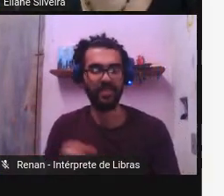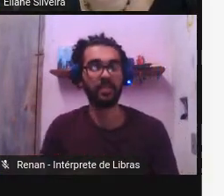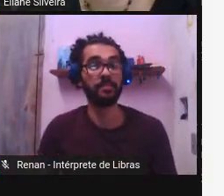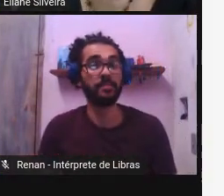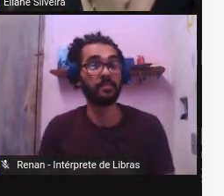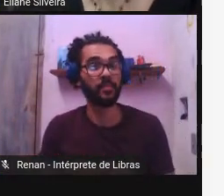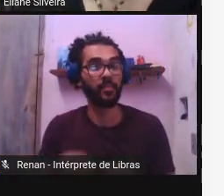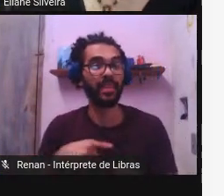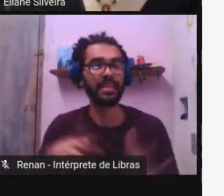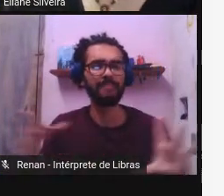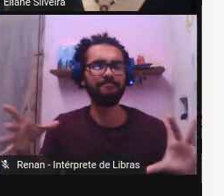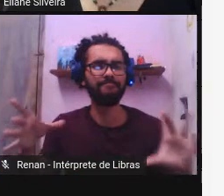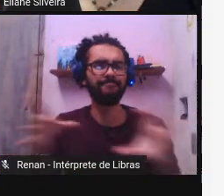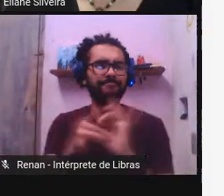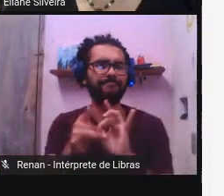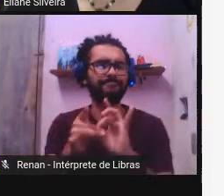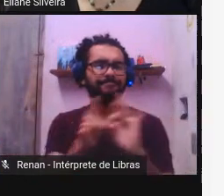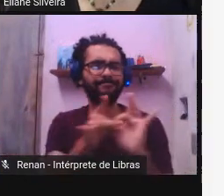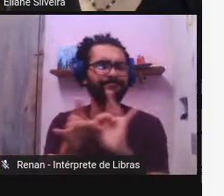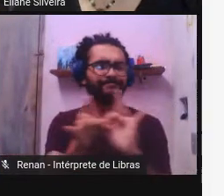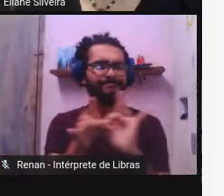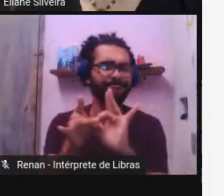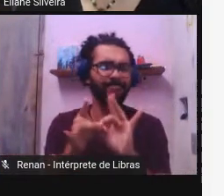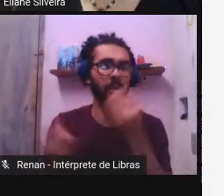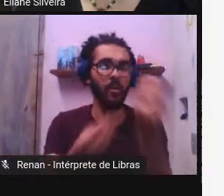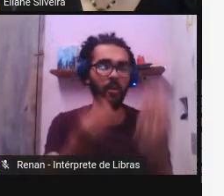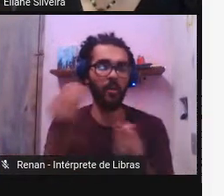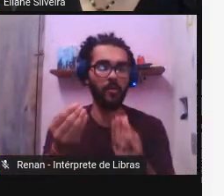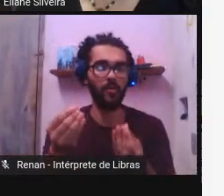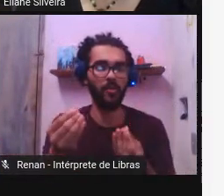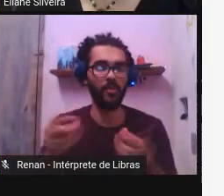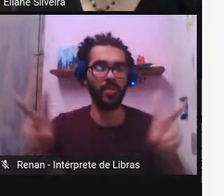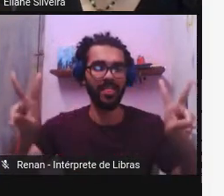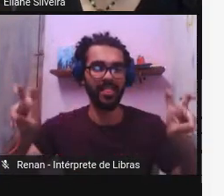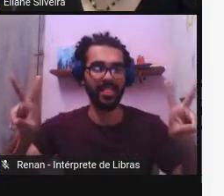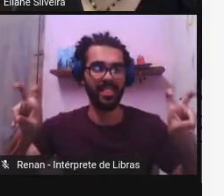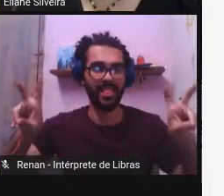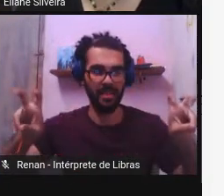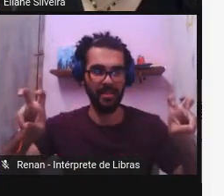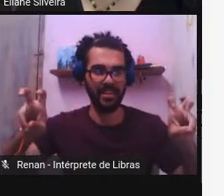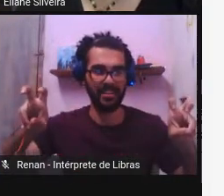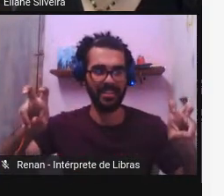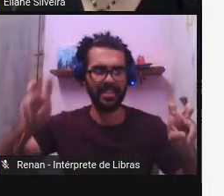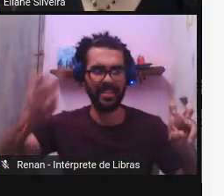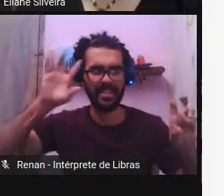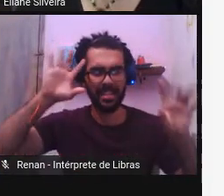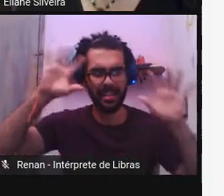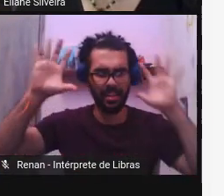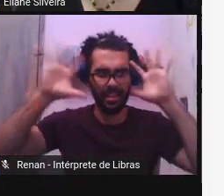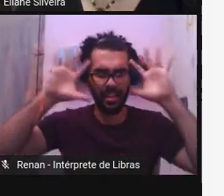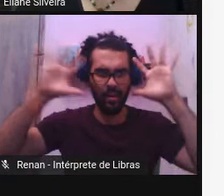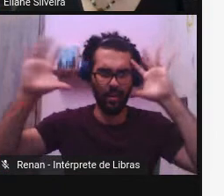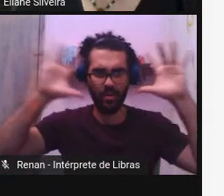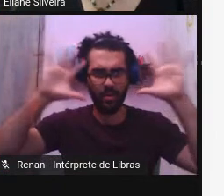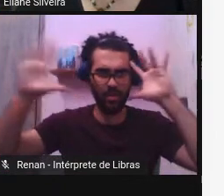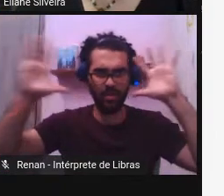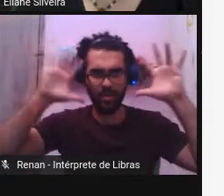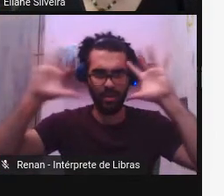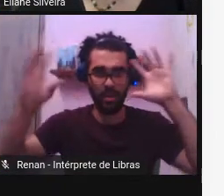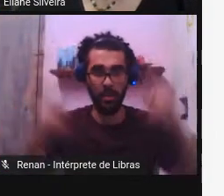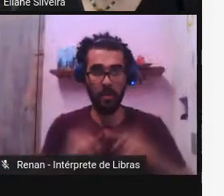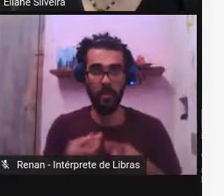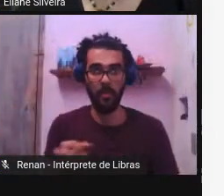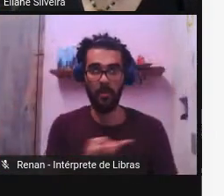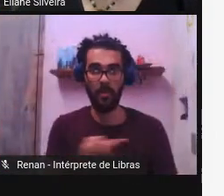teórica necessária para falar do memoir já que a relação entre ambos os linguistas era diretamente